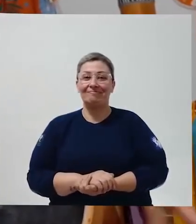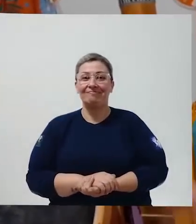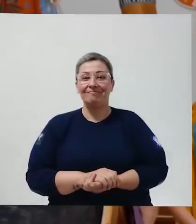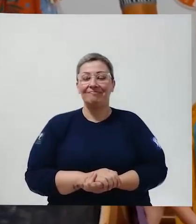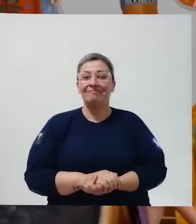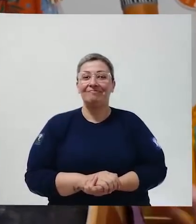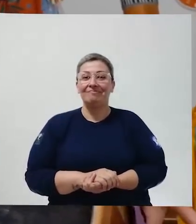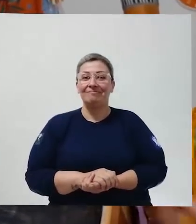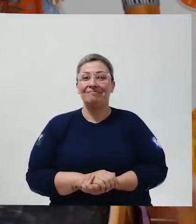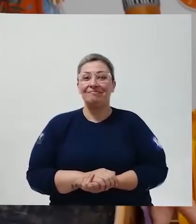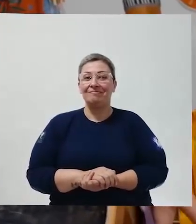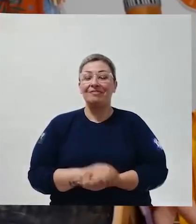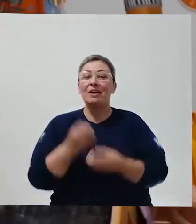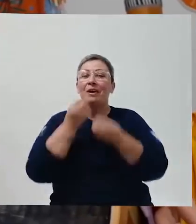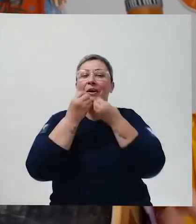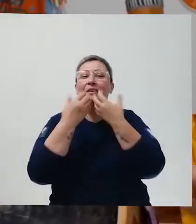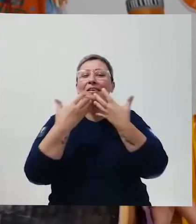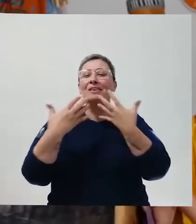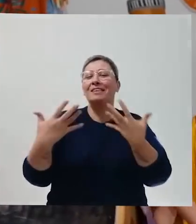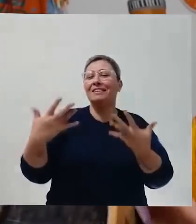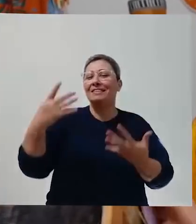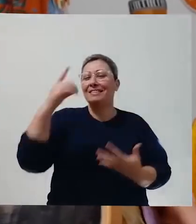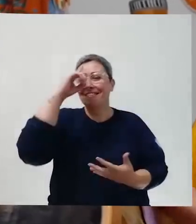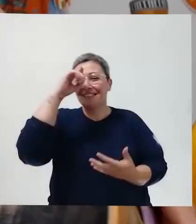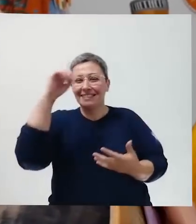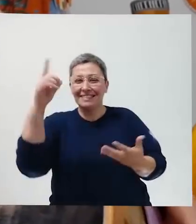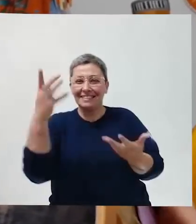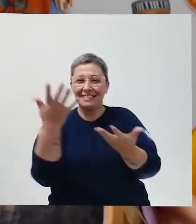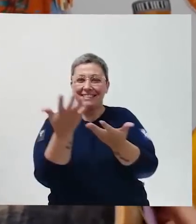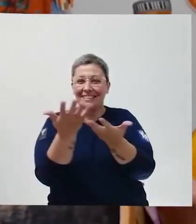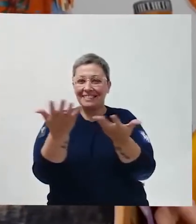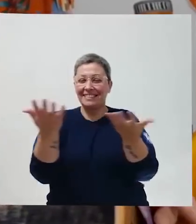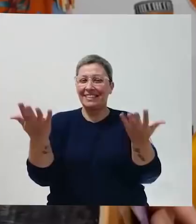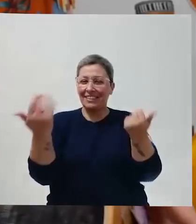sai. Bom dia!